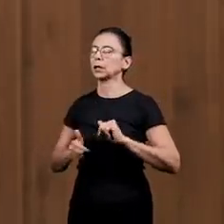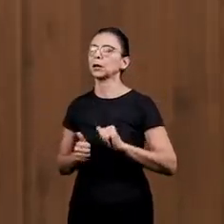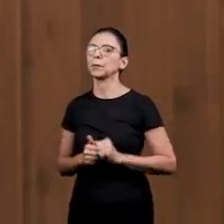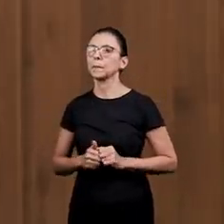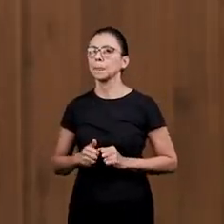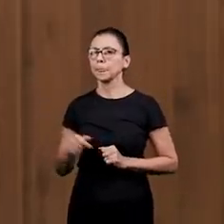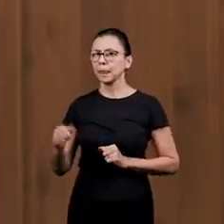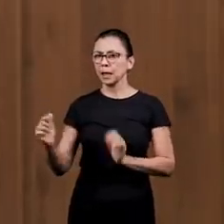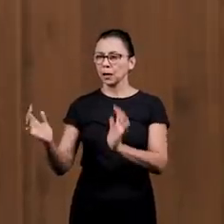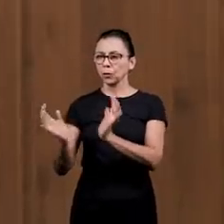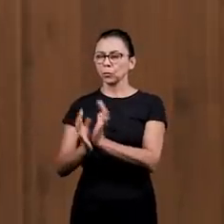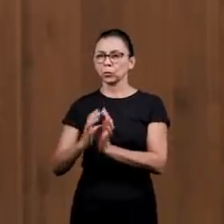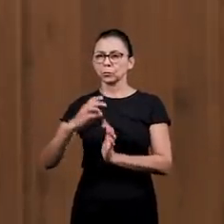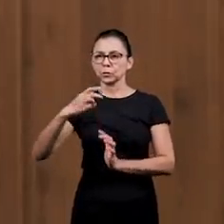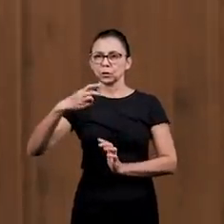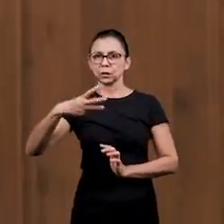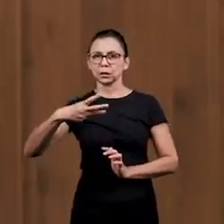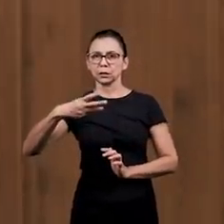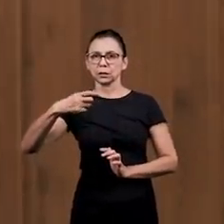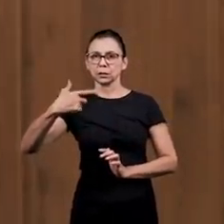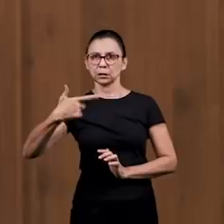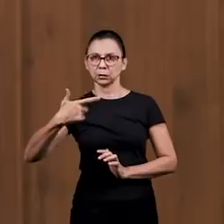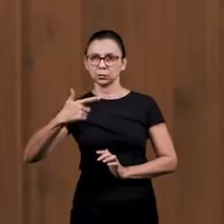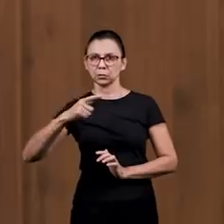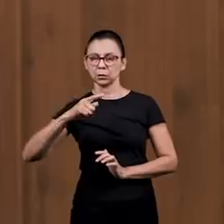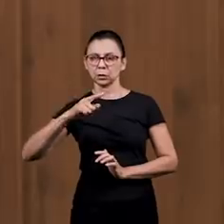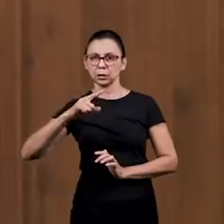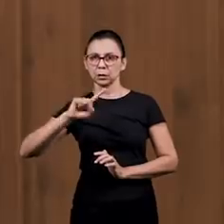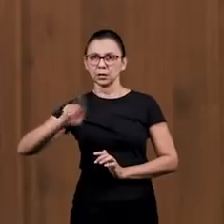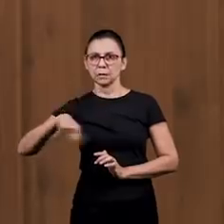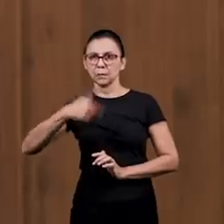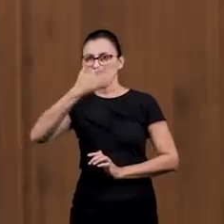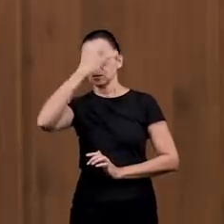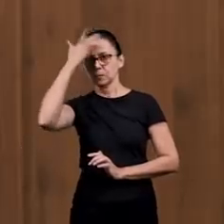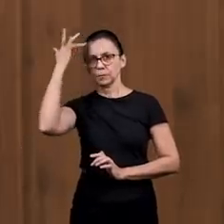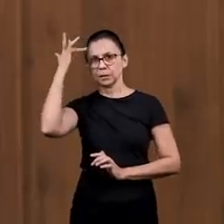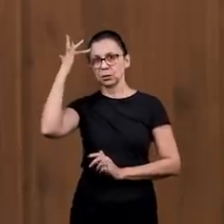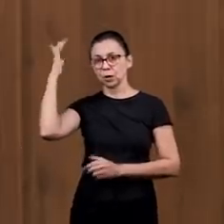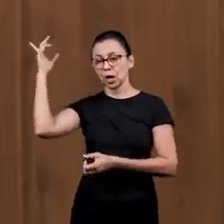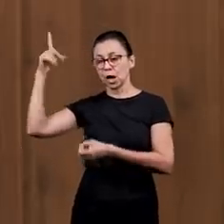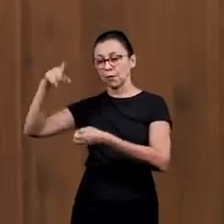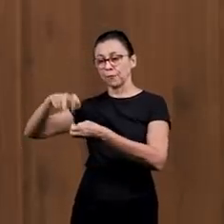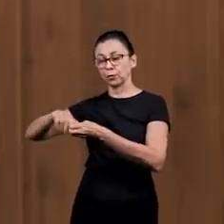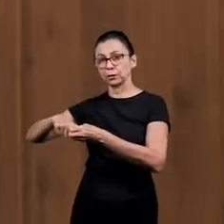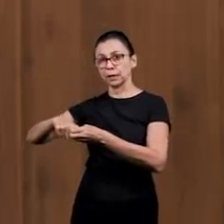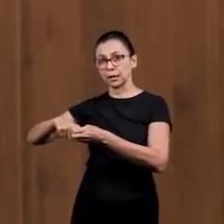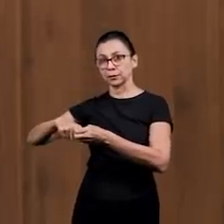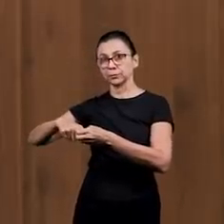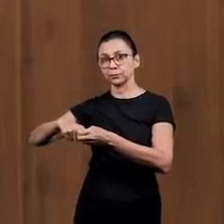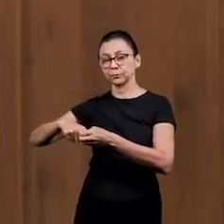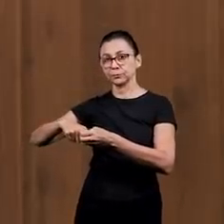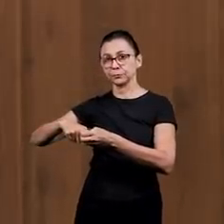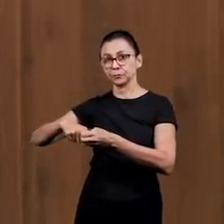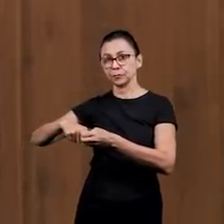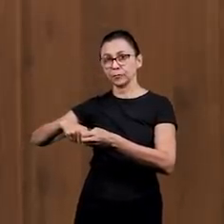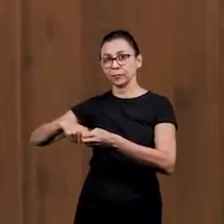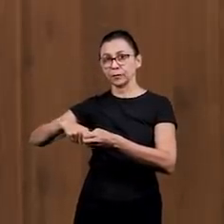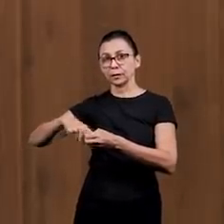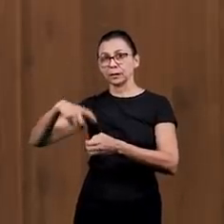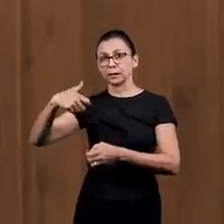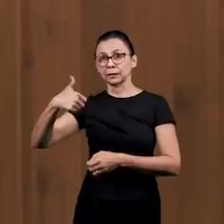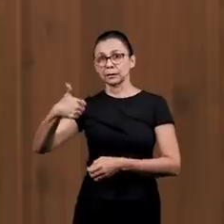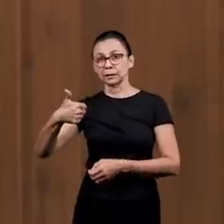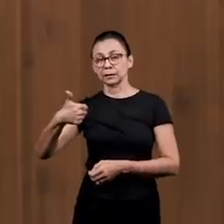32.000 homens, voltaram 22.000. Quem é bom de matemática? Ficaram quantos?